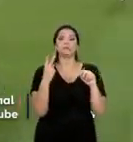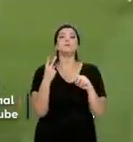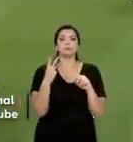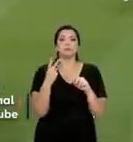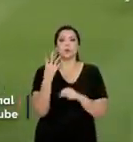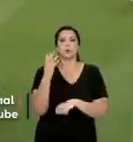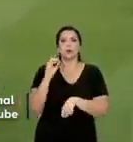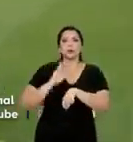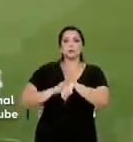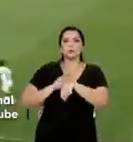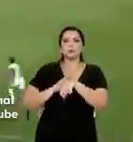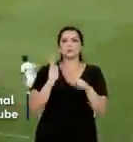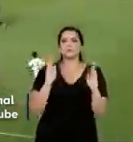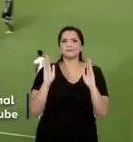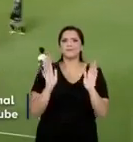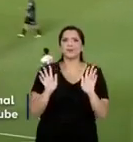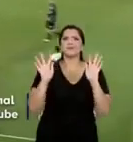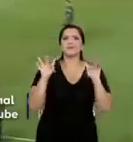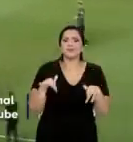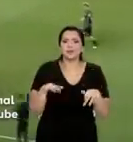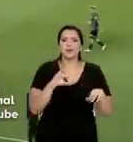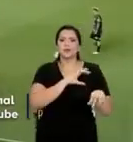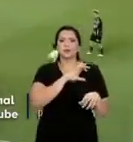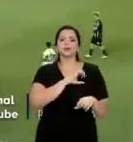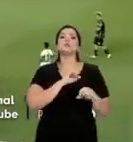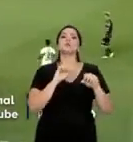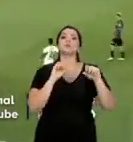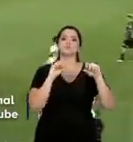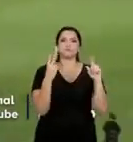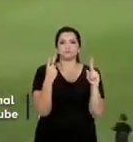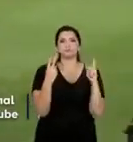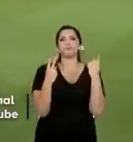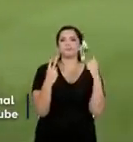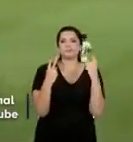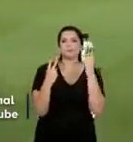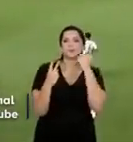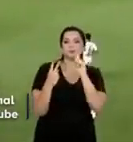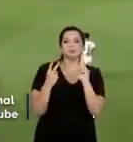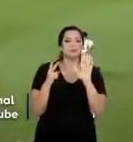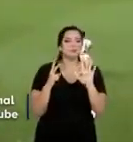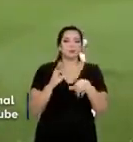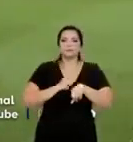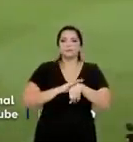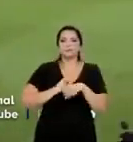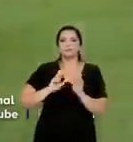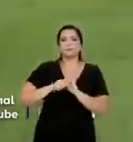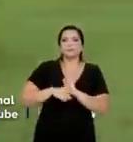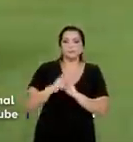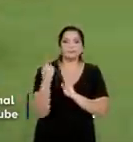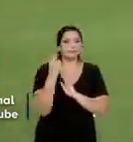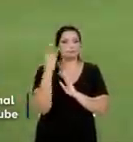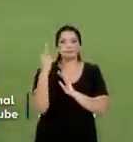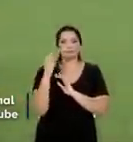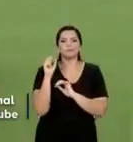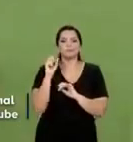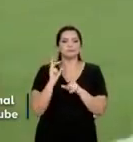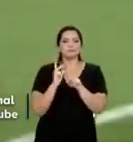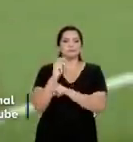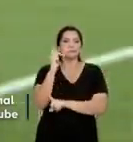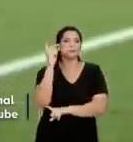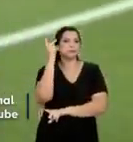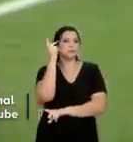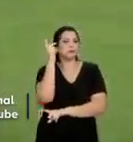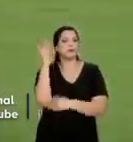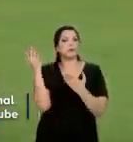aos 40 minutos do segundo tempo o Corinthians até diminuiu a diferença mas já era tarde a vitória e com